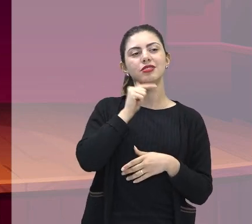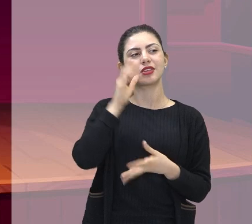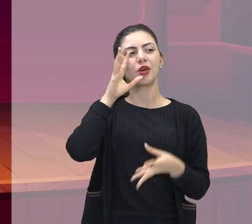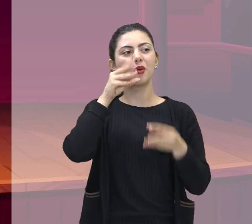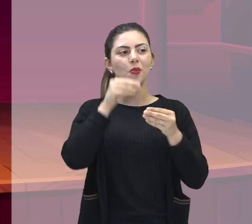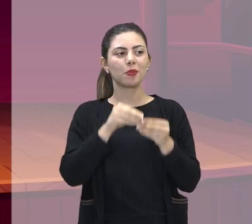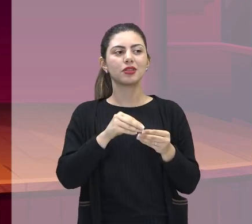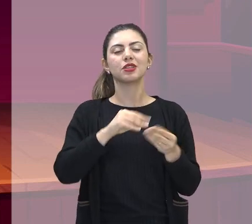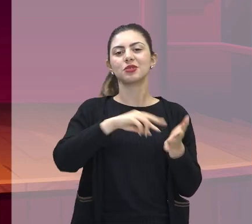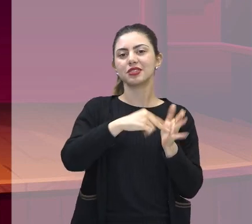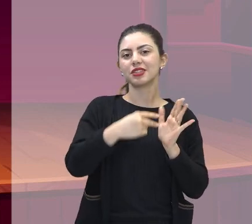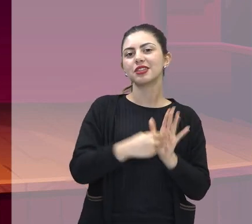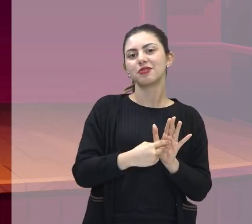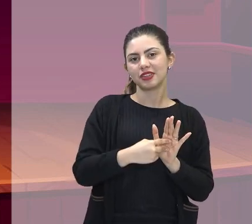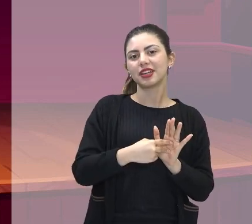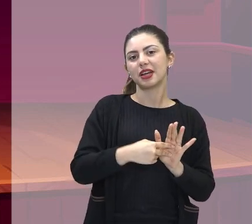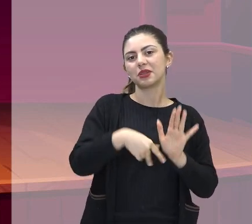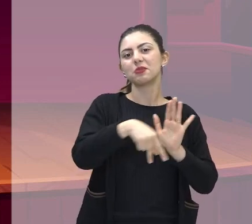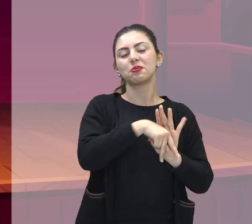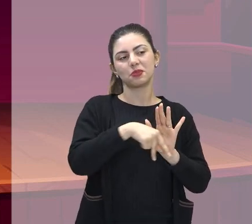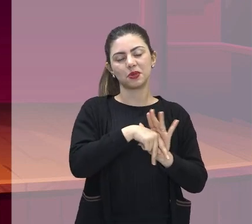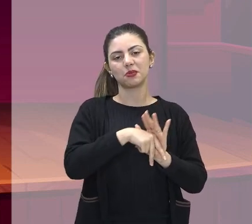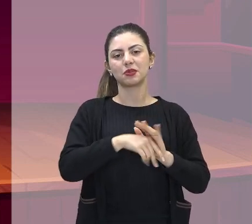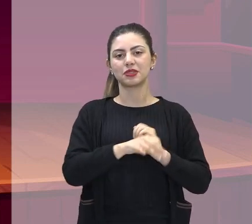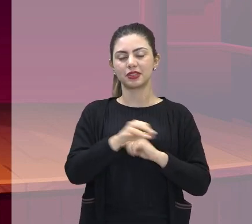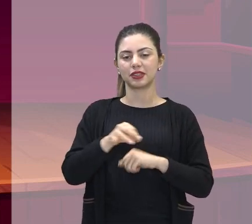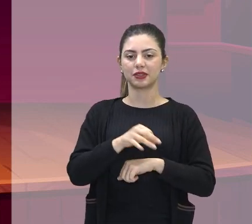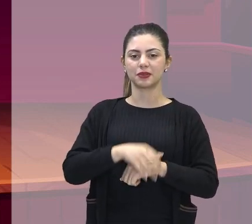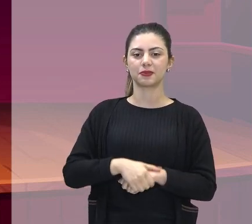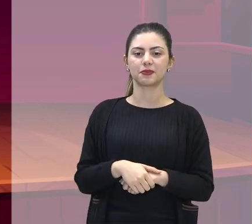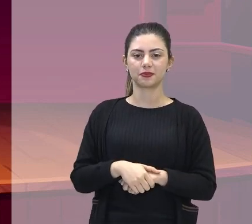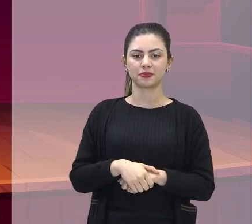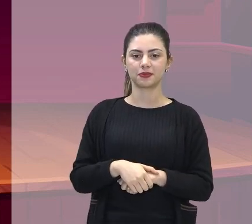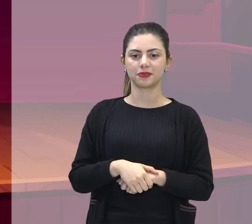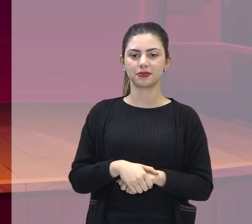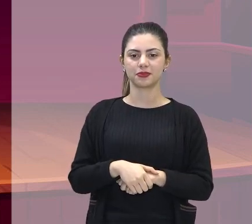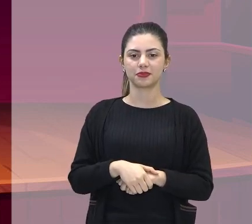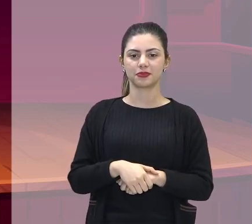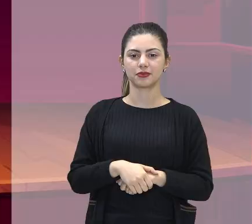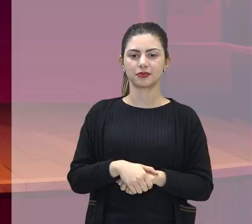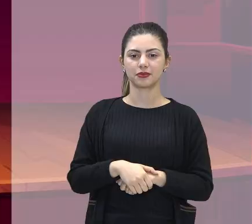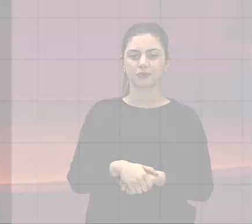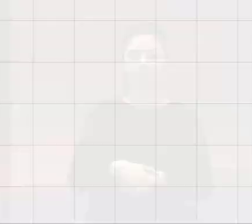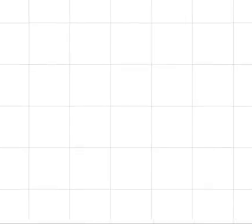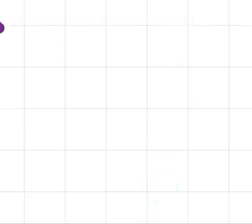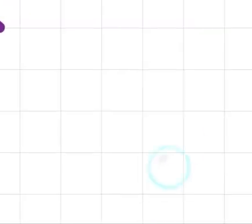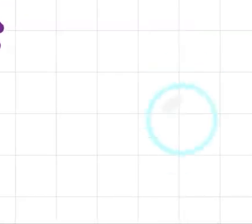suave e passando a mensagem que o artista está desejando passar naquele momento.